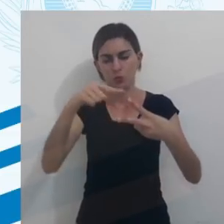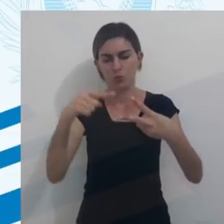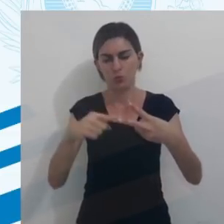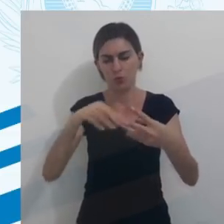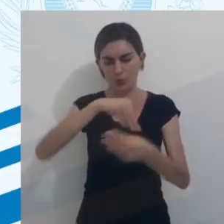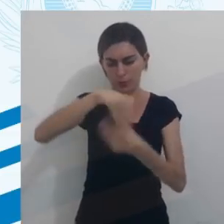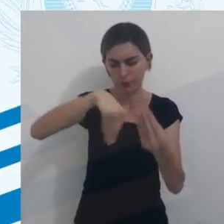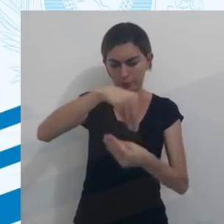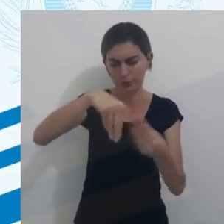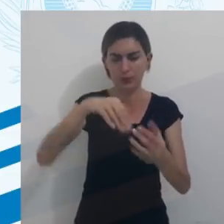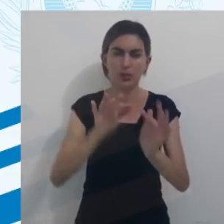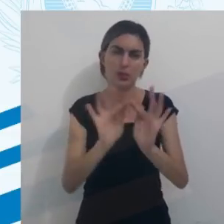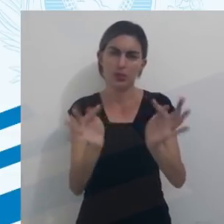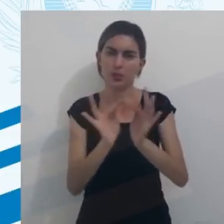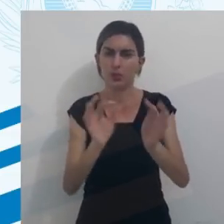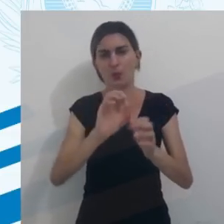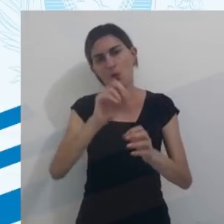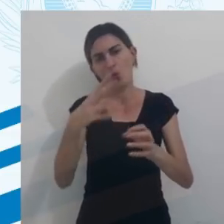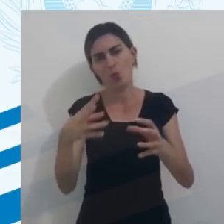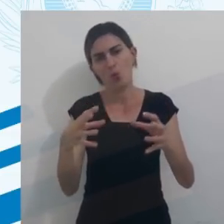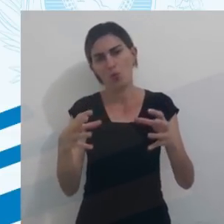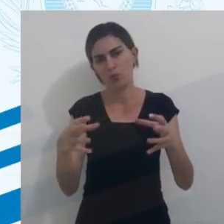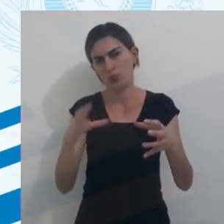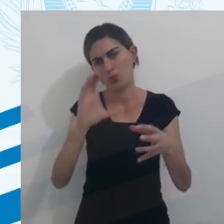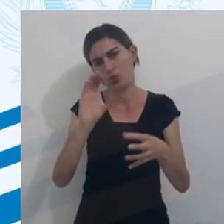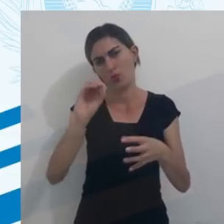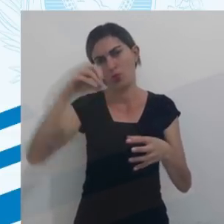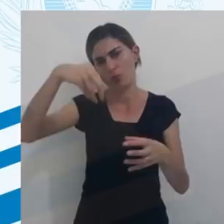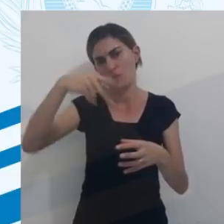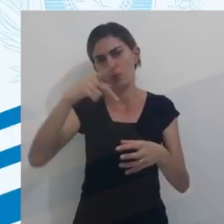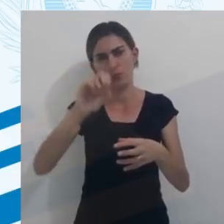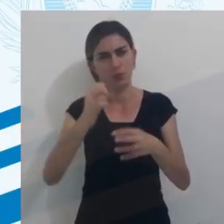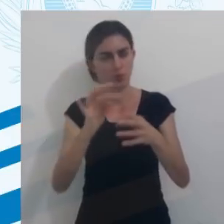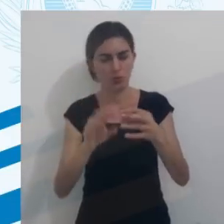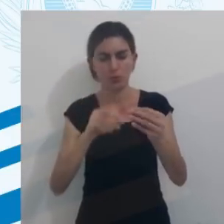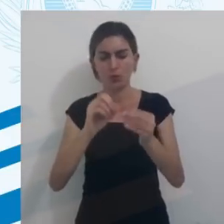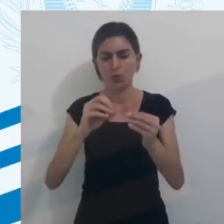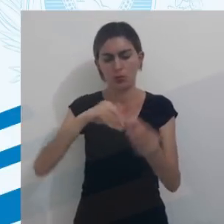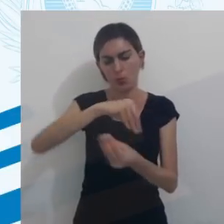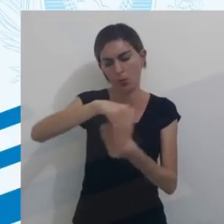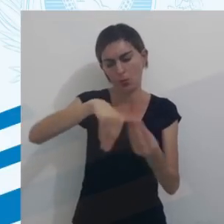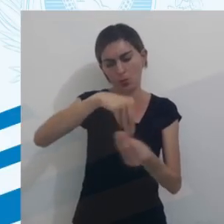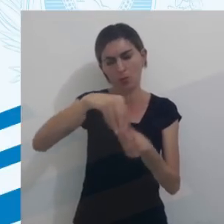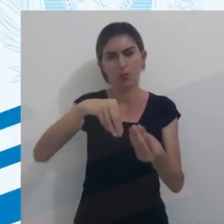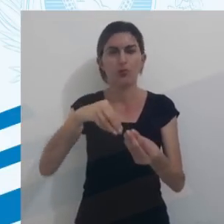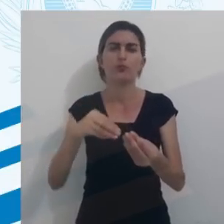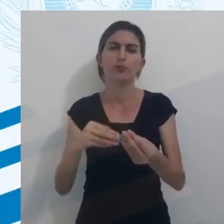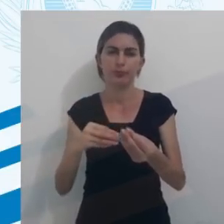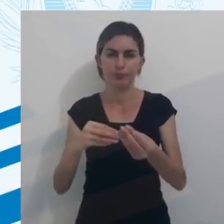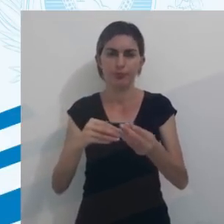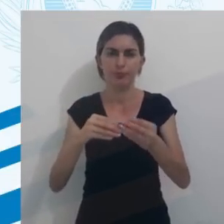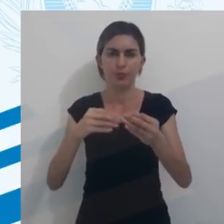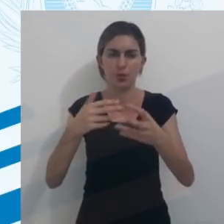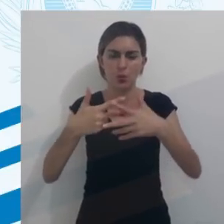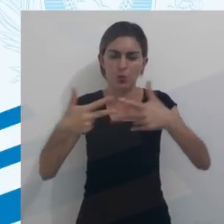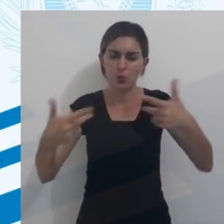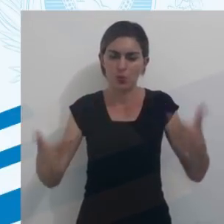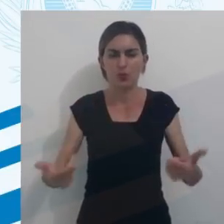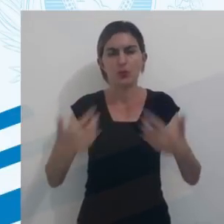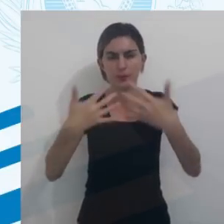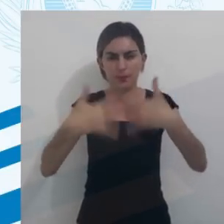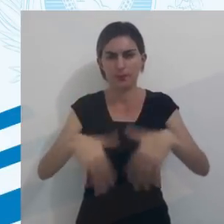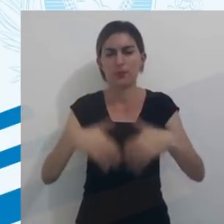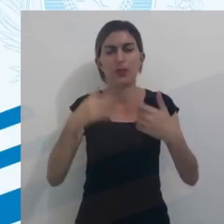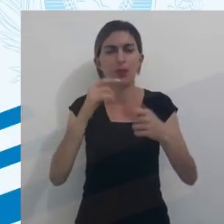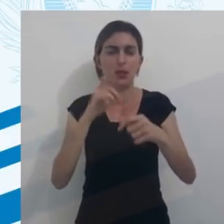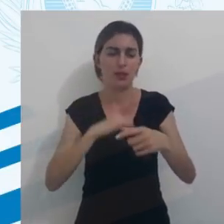substâncias simples ou compostas podem formar uma substância composta de estruturas mais complexas. Ou seja,